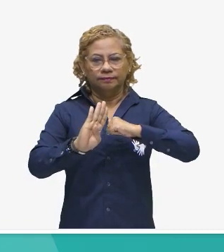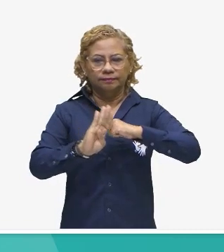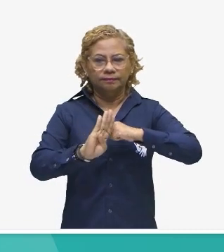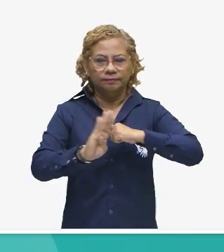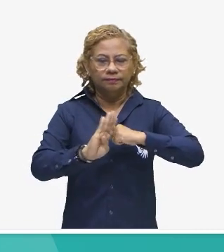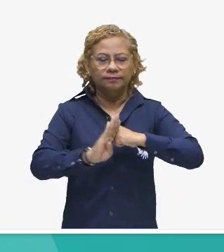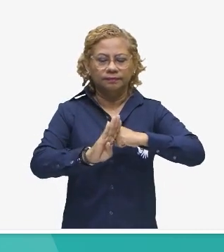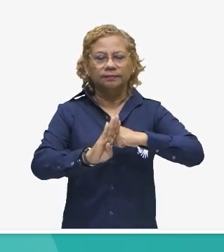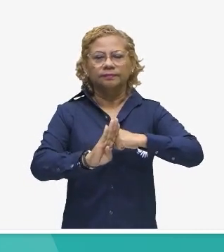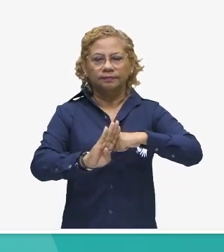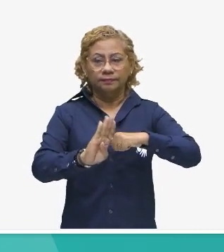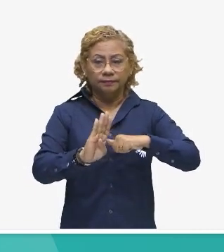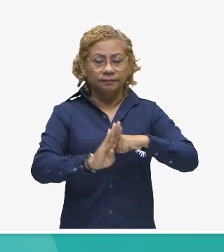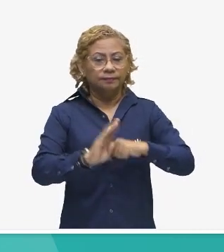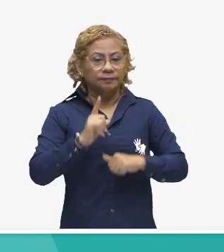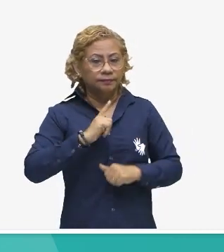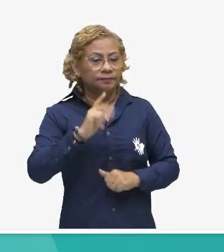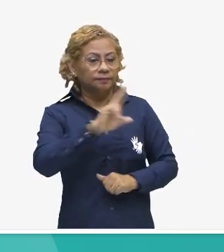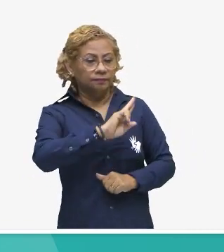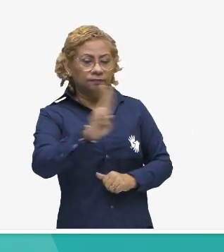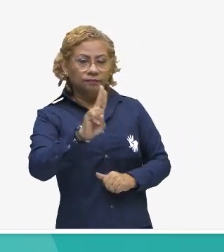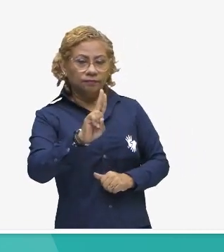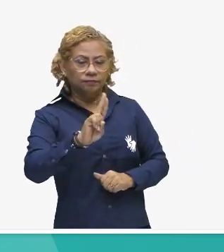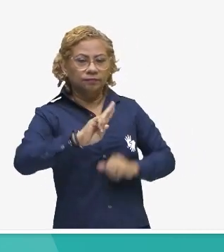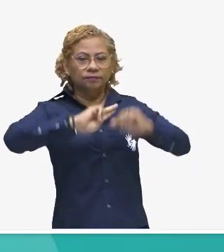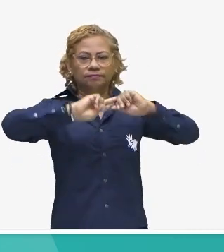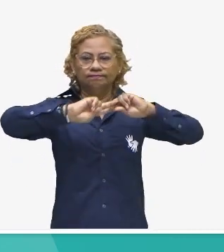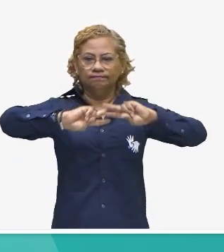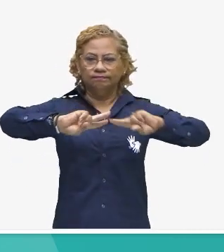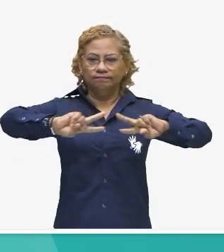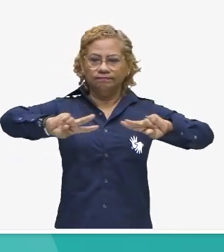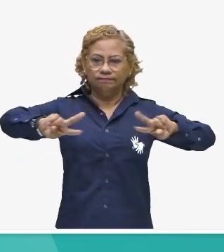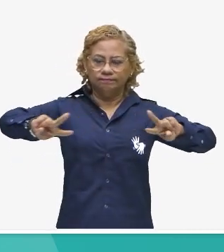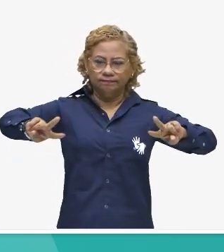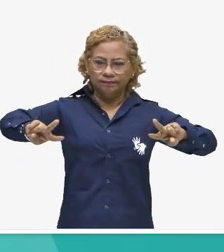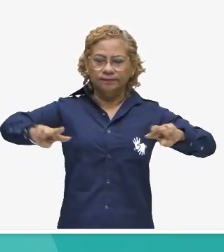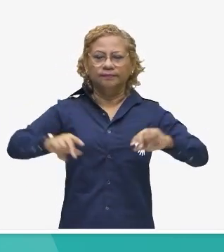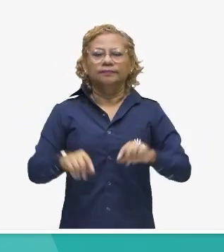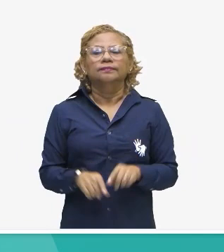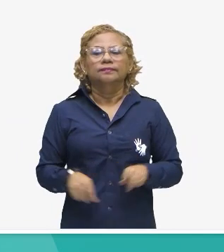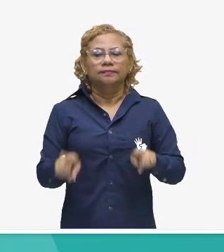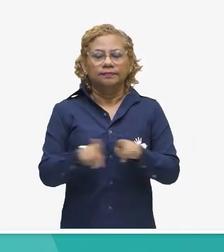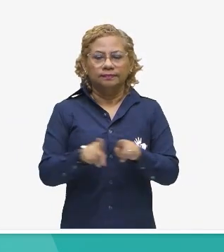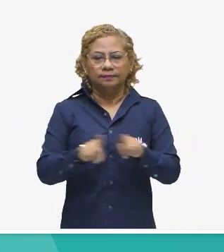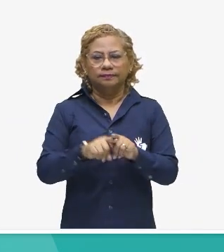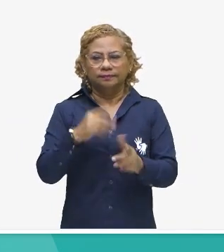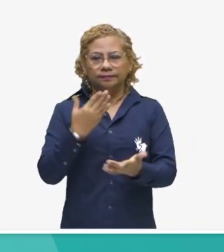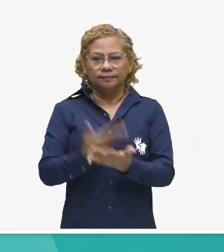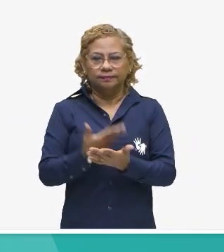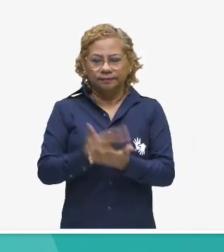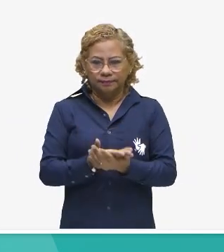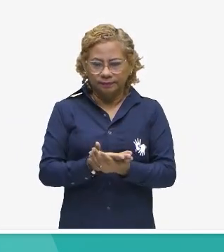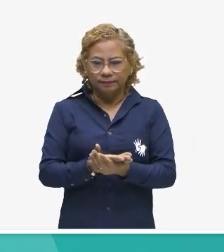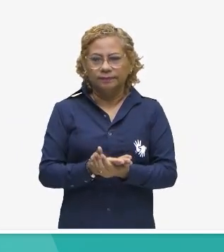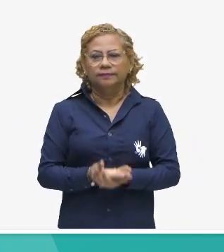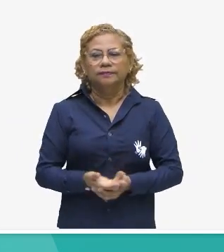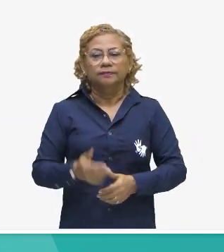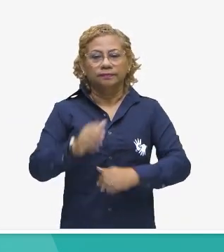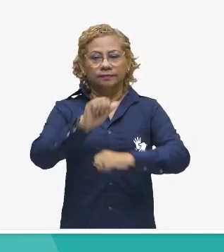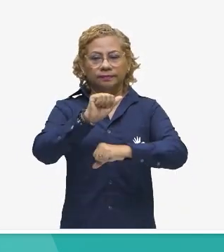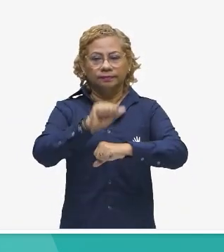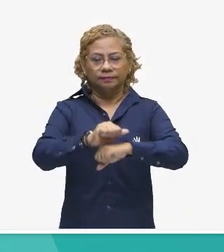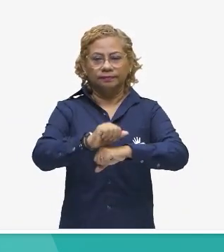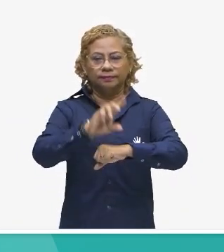de dar nome a todos os seres, Estudamos também os adjetivos